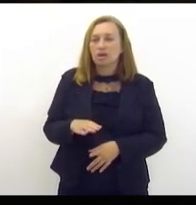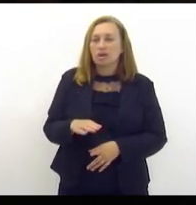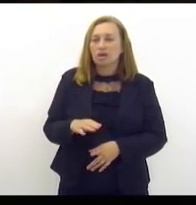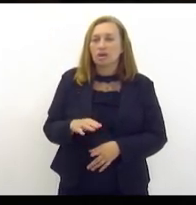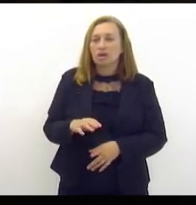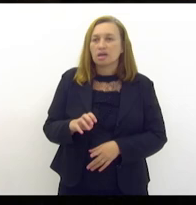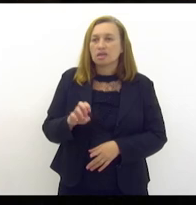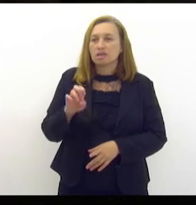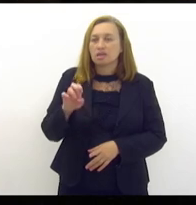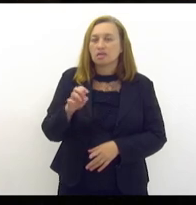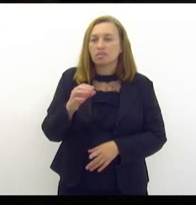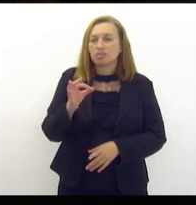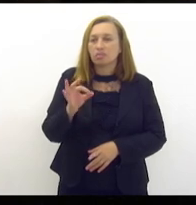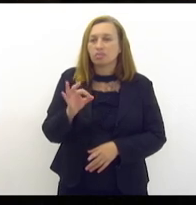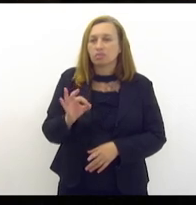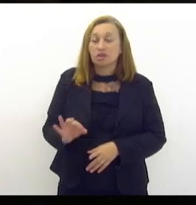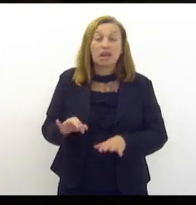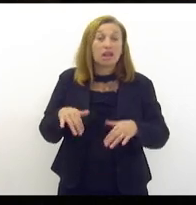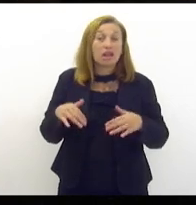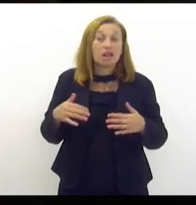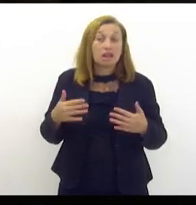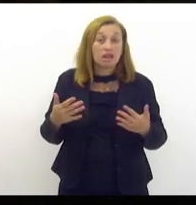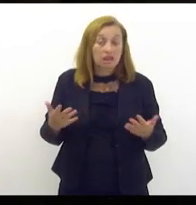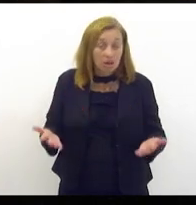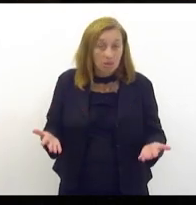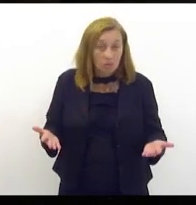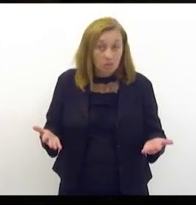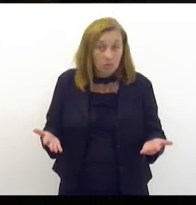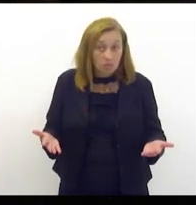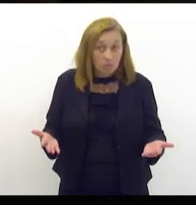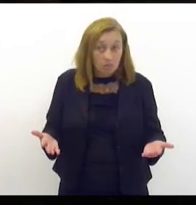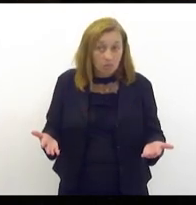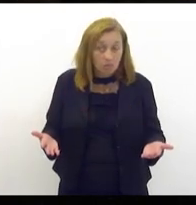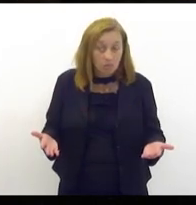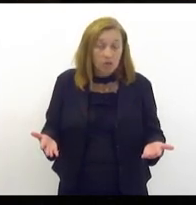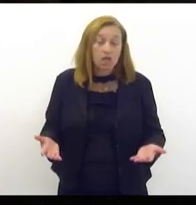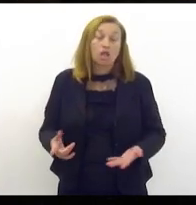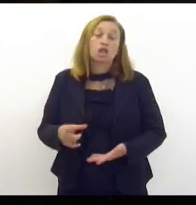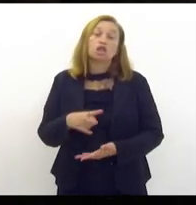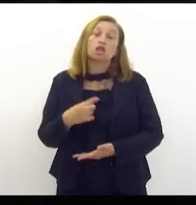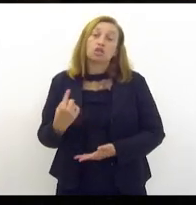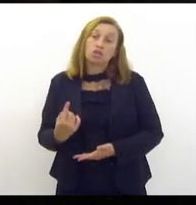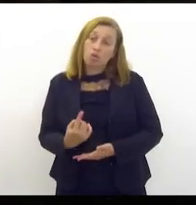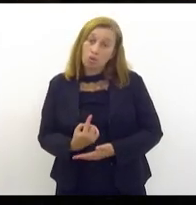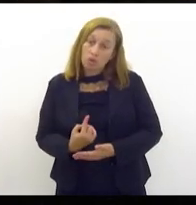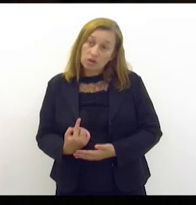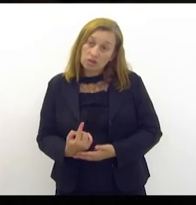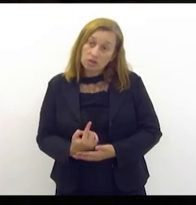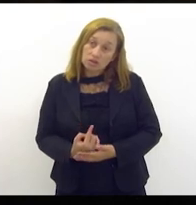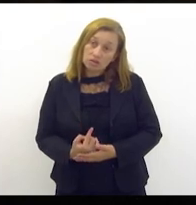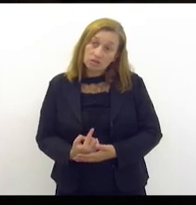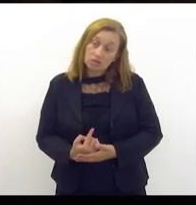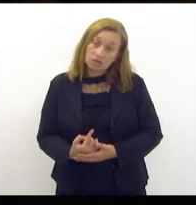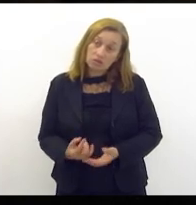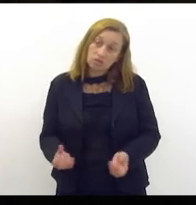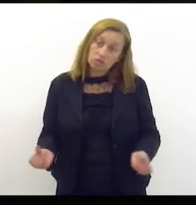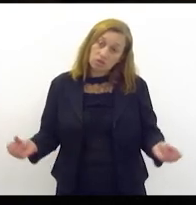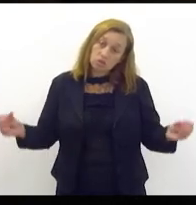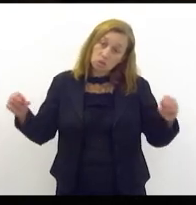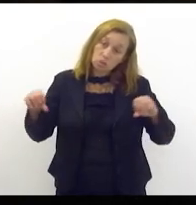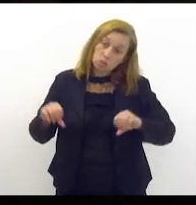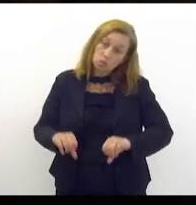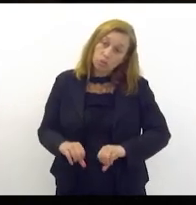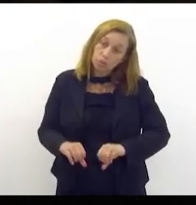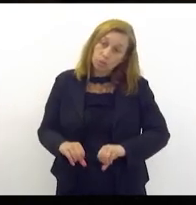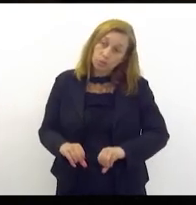0,5%. Então, por via de consequência, nós estamos indo para o fundo do